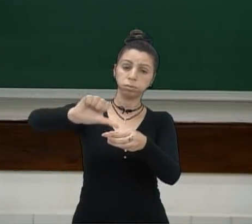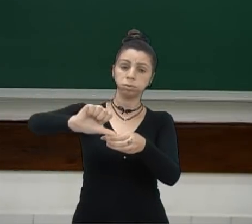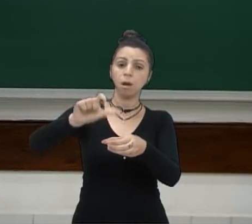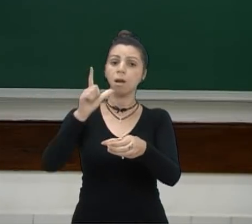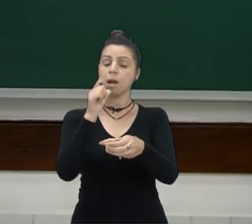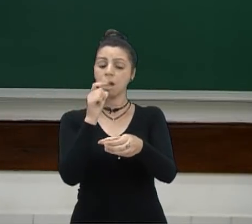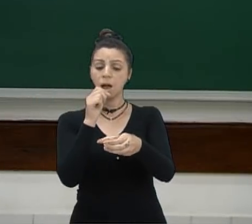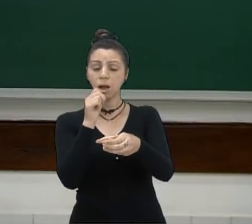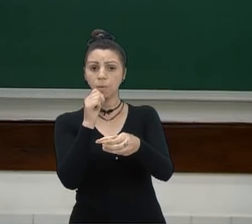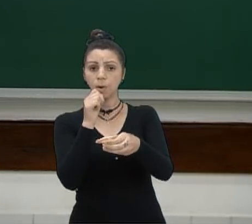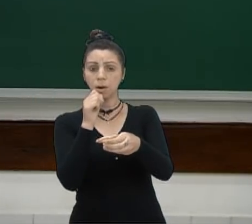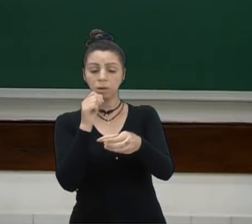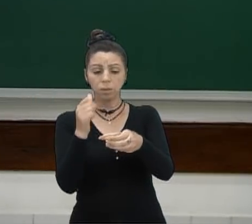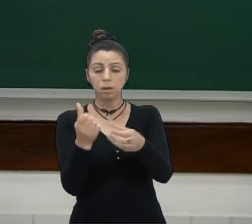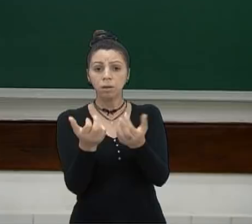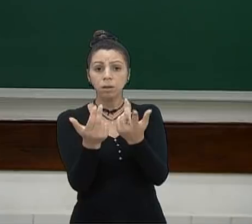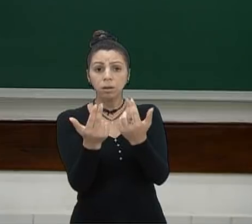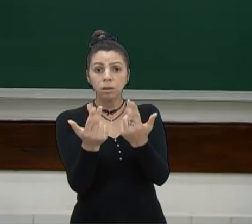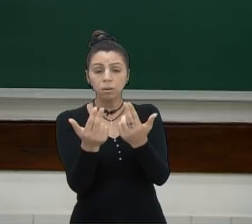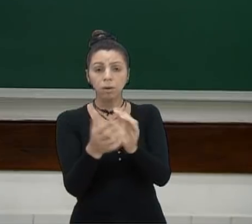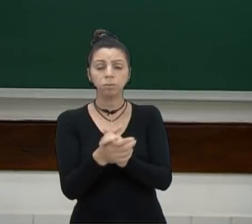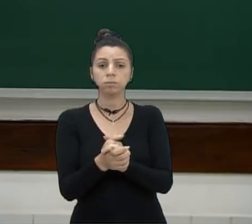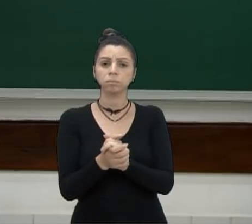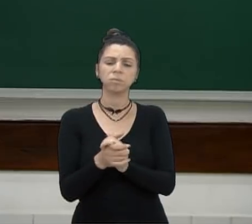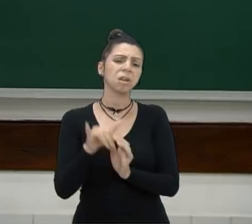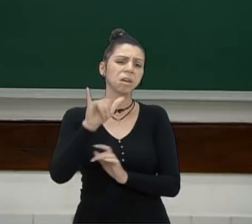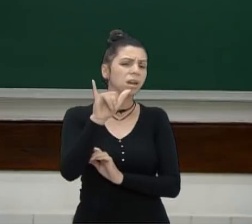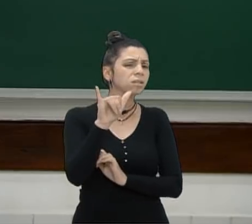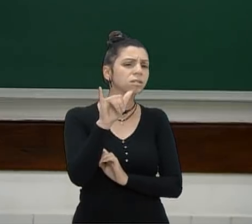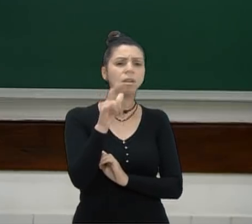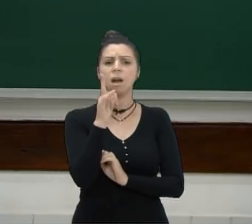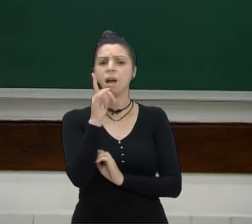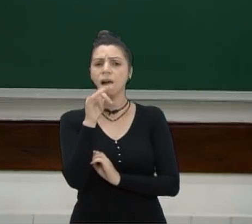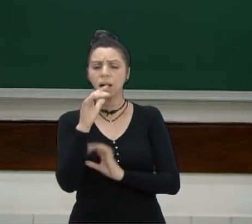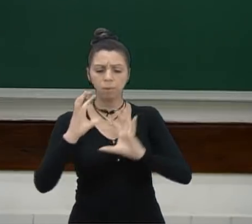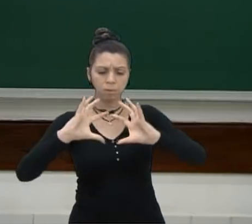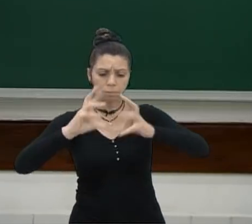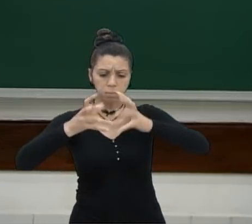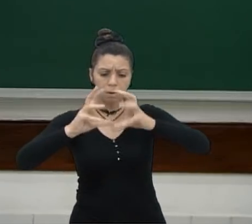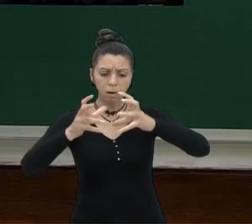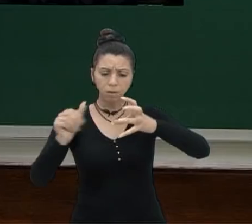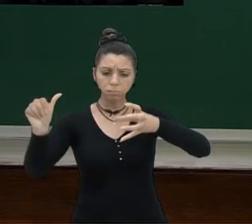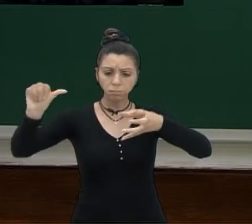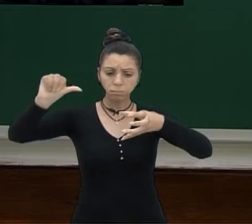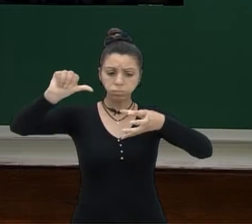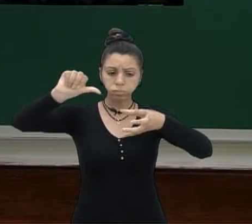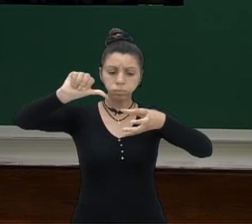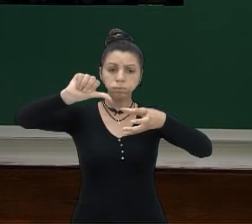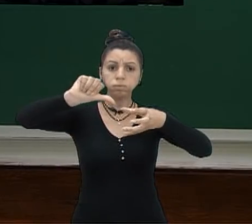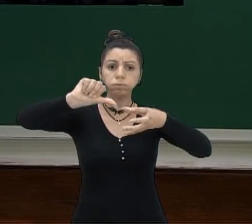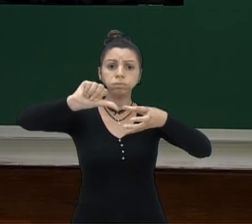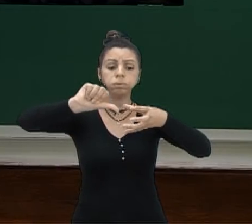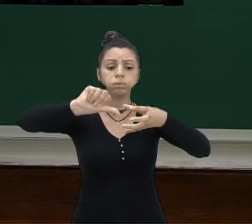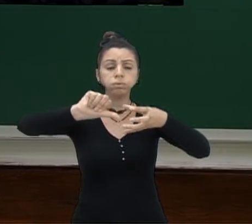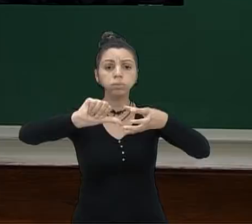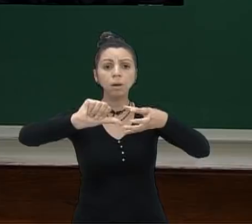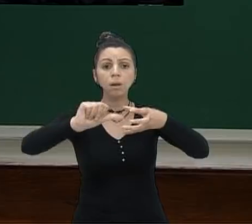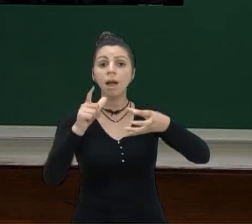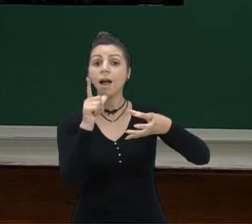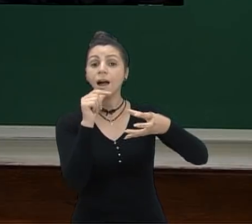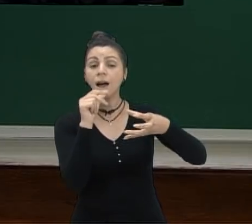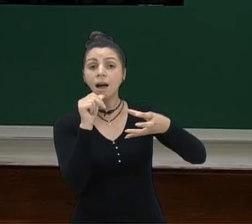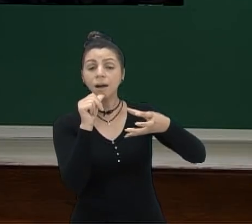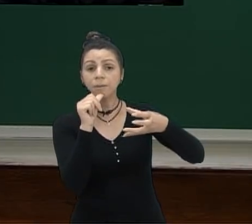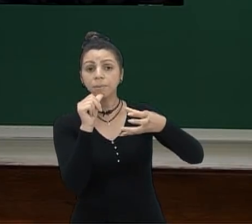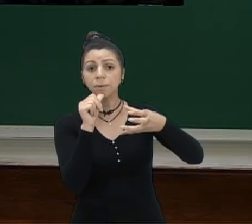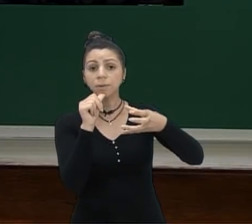num copo redondo, que tem um formato de uma bola? Fica com o formato da bola. Então, quando eu digo que no estado líquido a forma